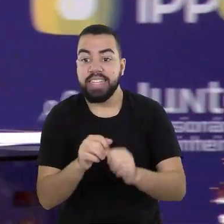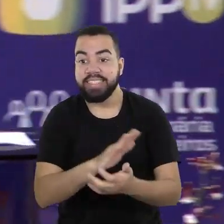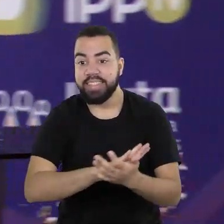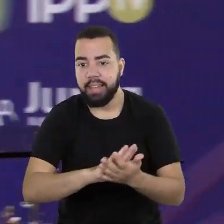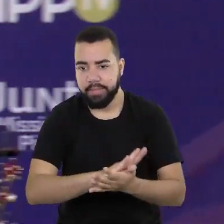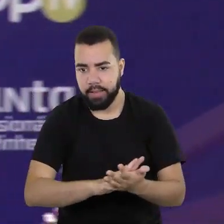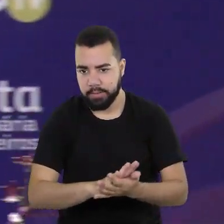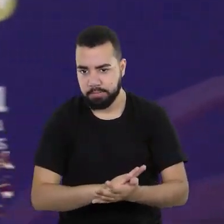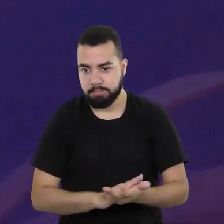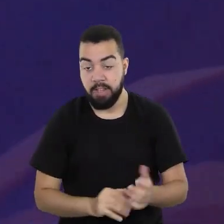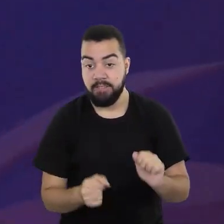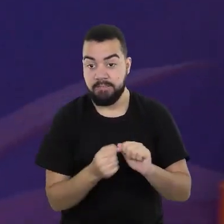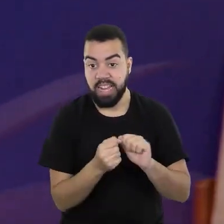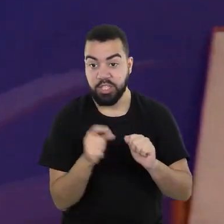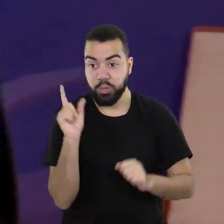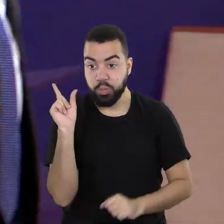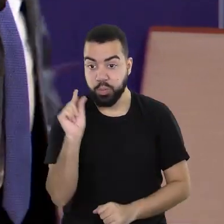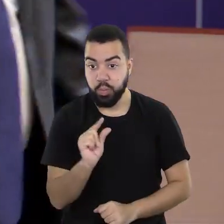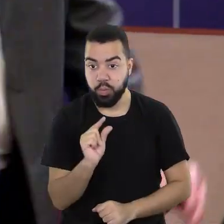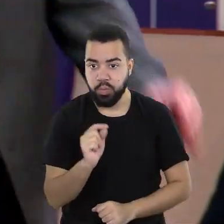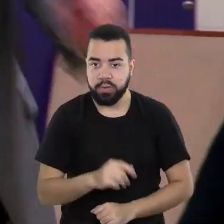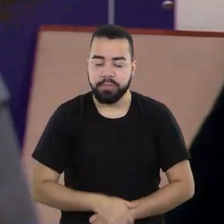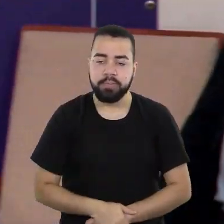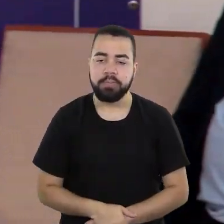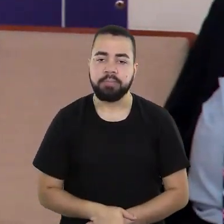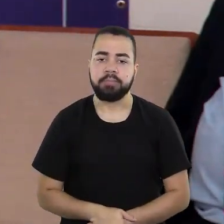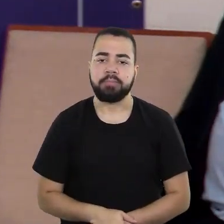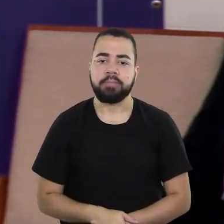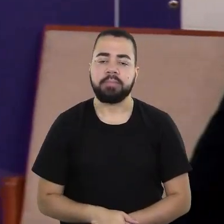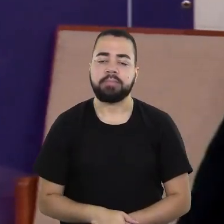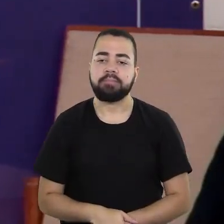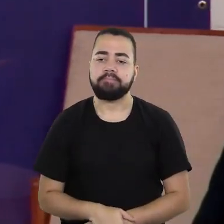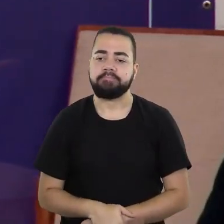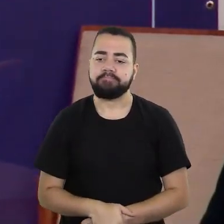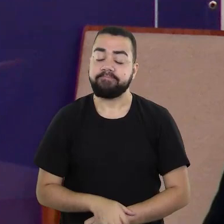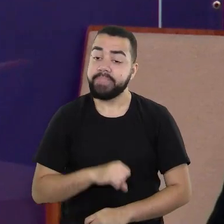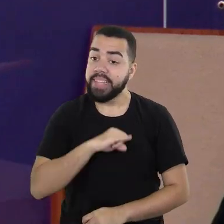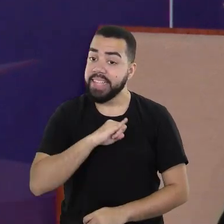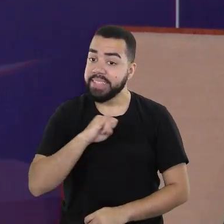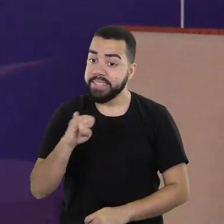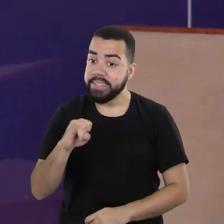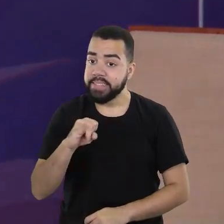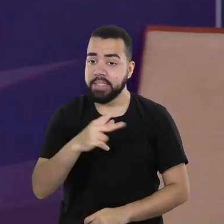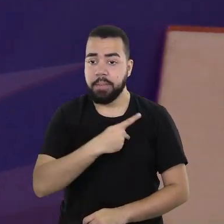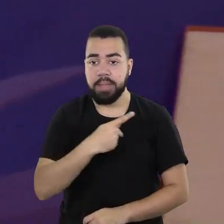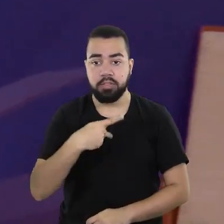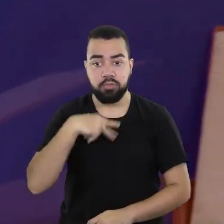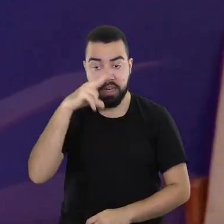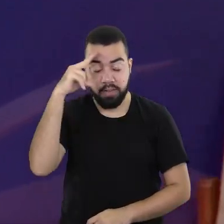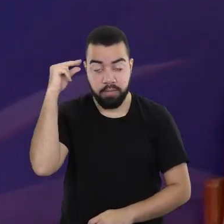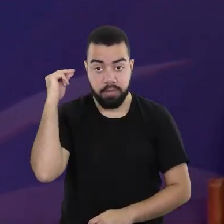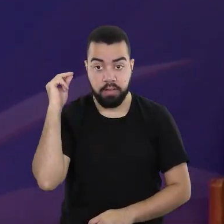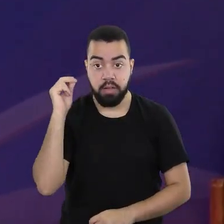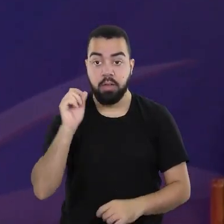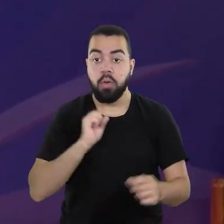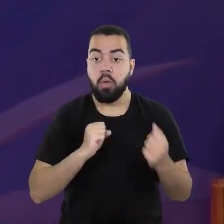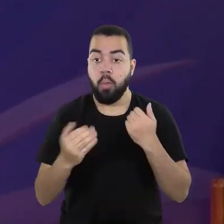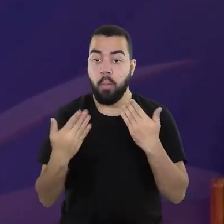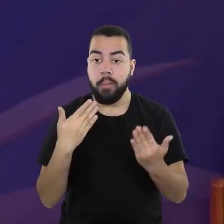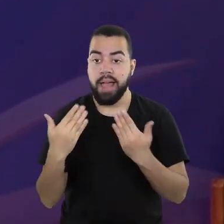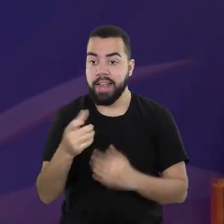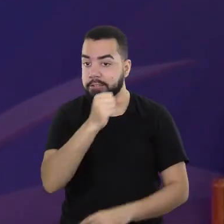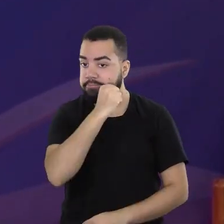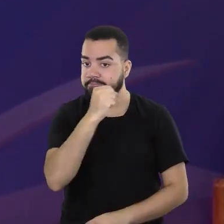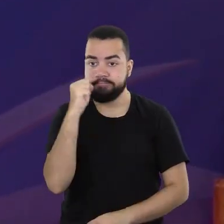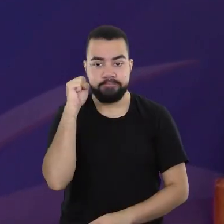Se eu estivesse no lugar desse samaritano e fosse aqui em São Paulo, quando eu encontrasse esse desgramado desse homem, primeira